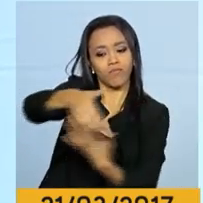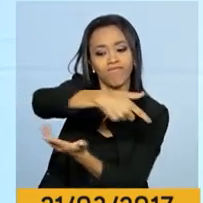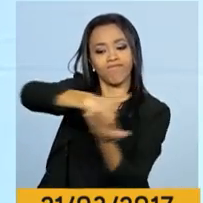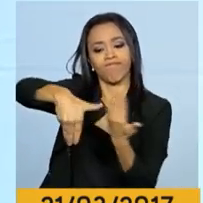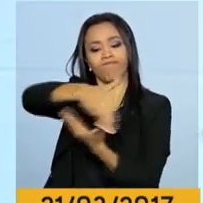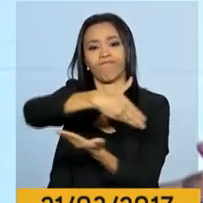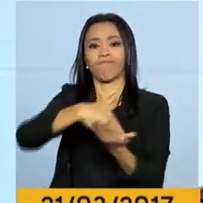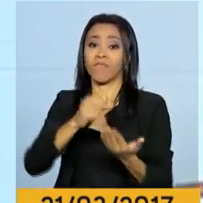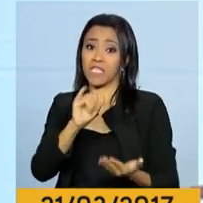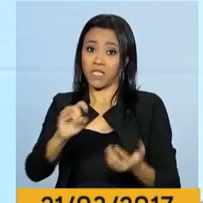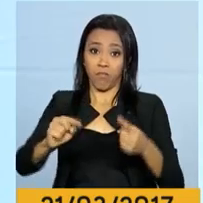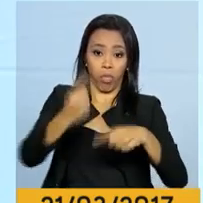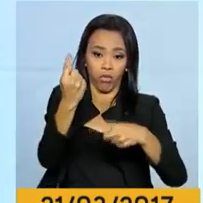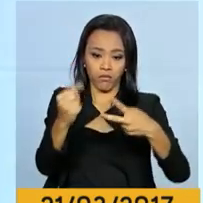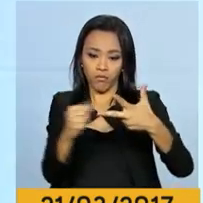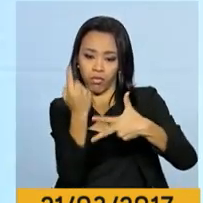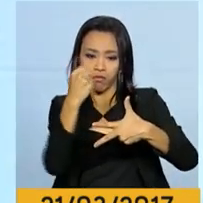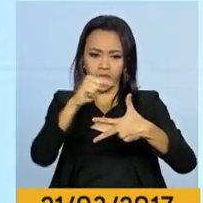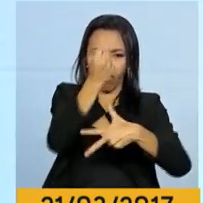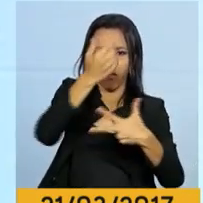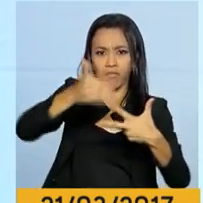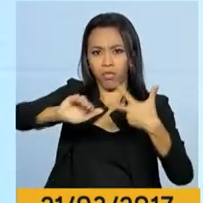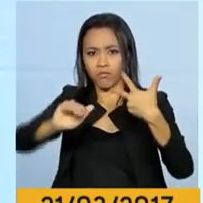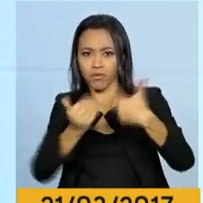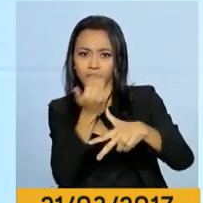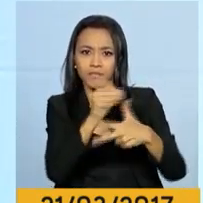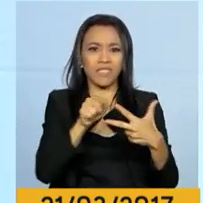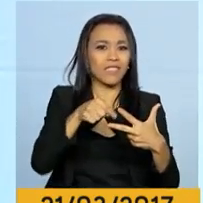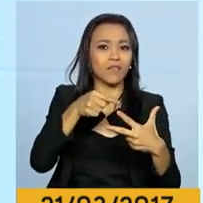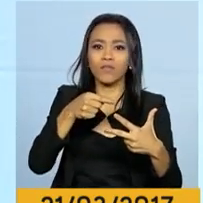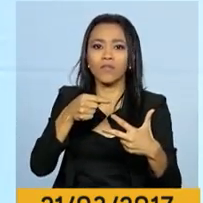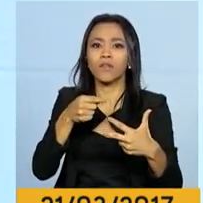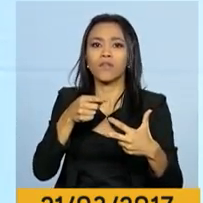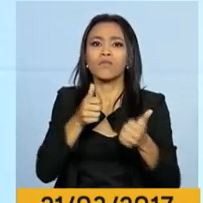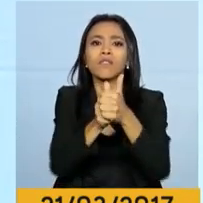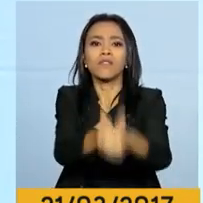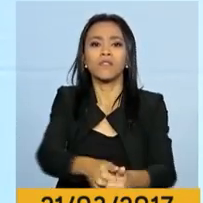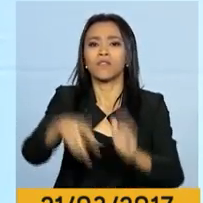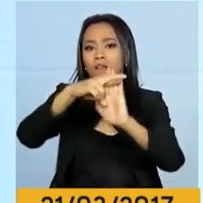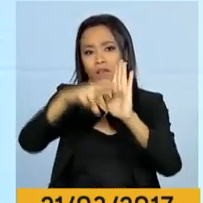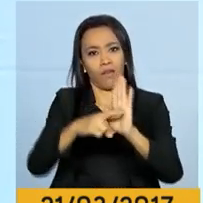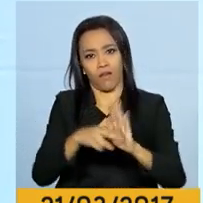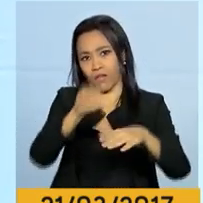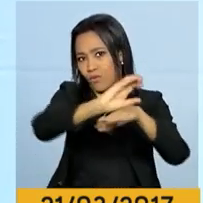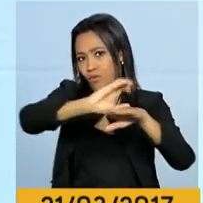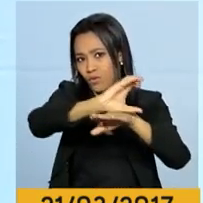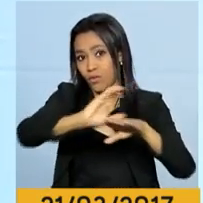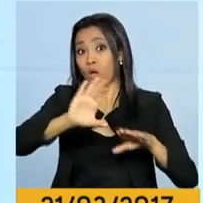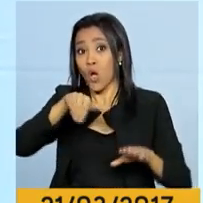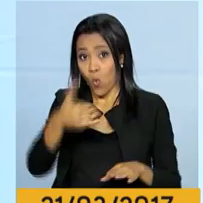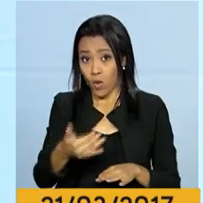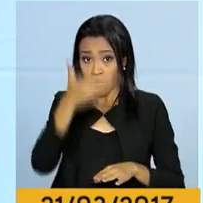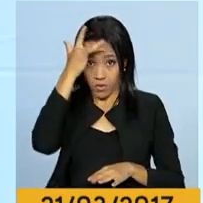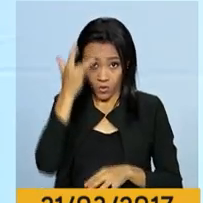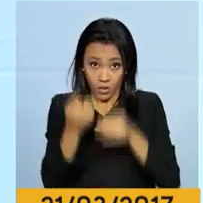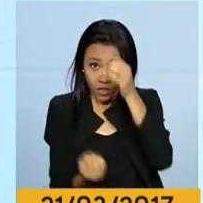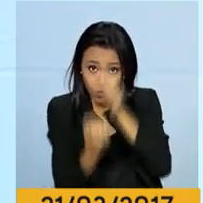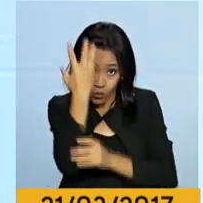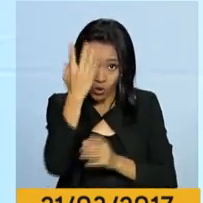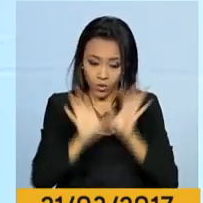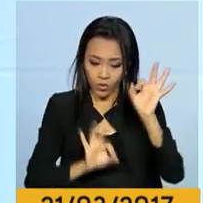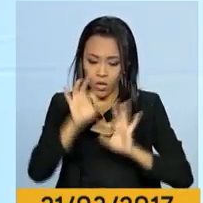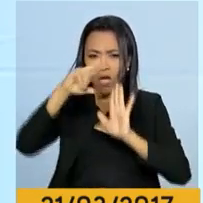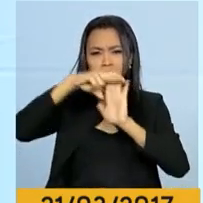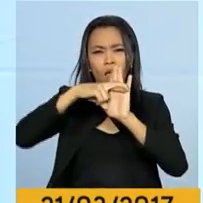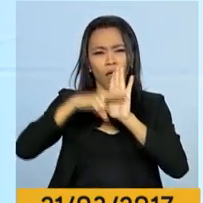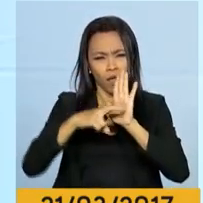porque, se houver desarmonia, há uma inconstitucionalidade. O Constituinte, quando criou o Estado brasileiro, sob o governo